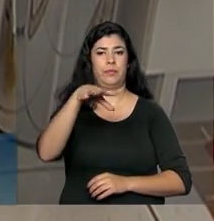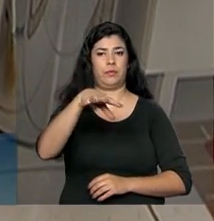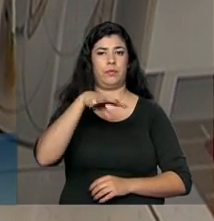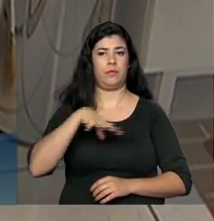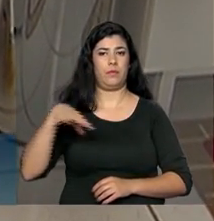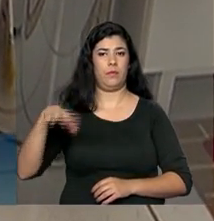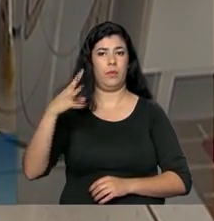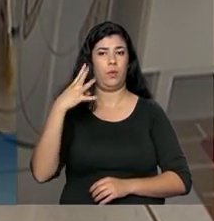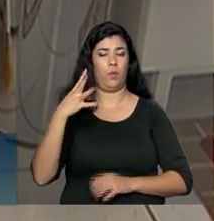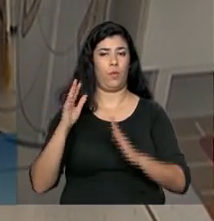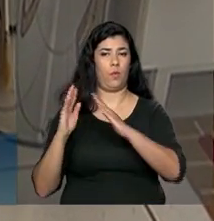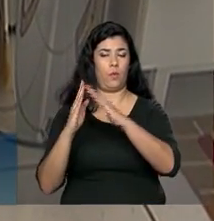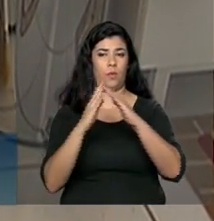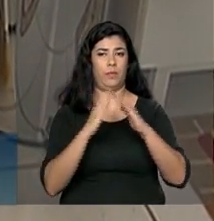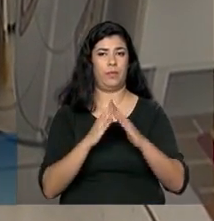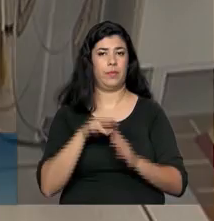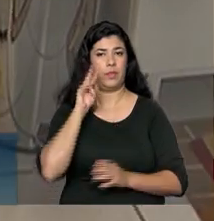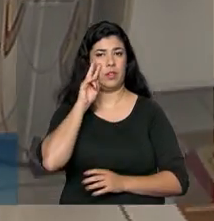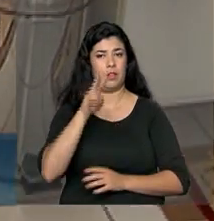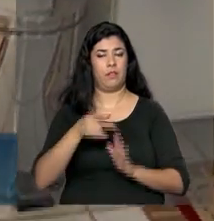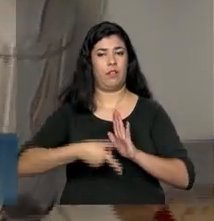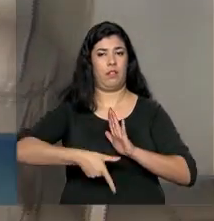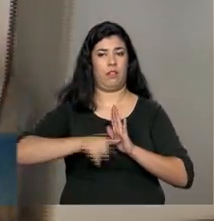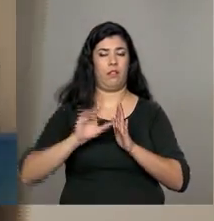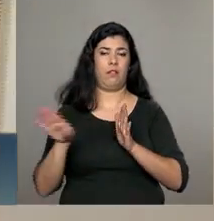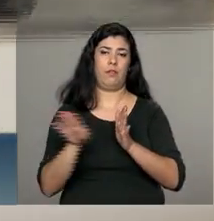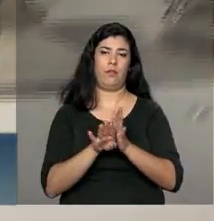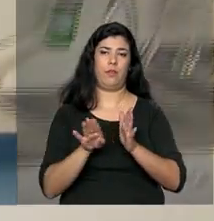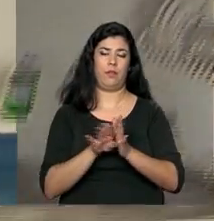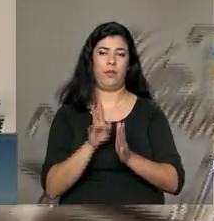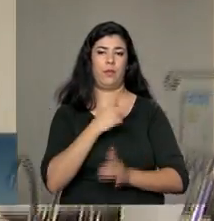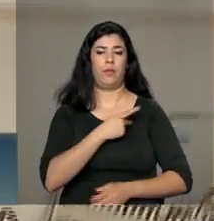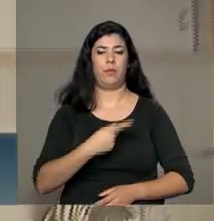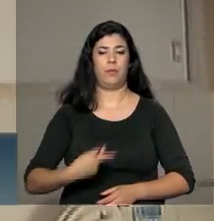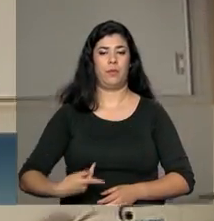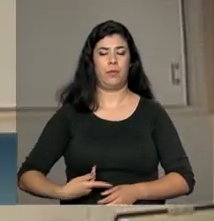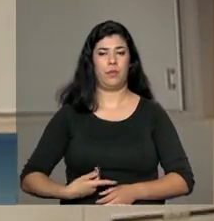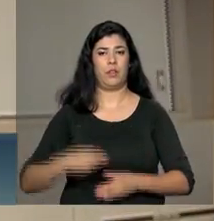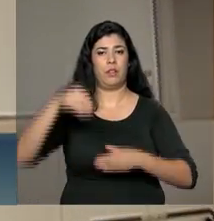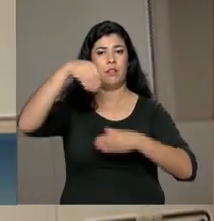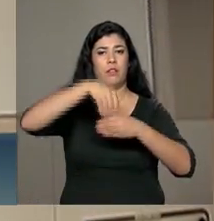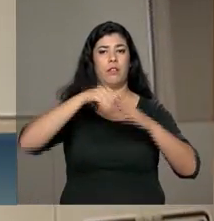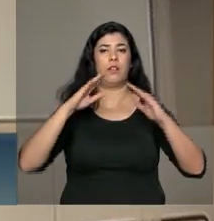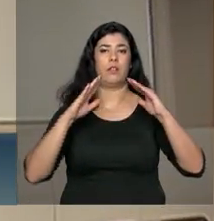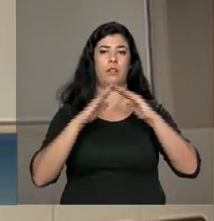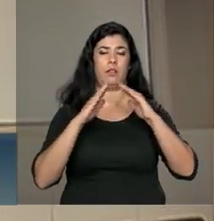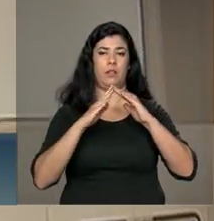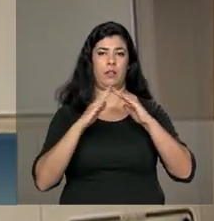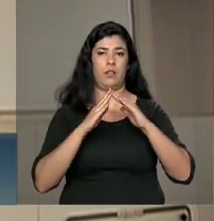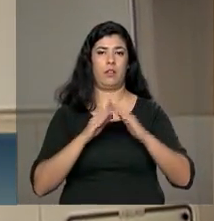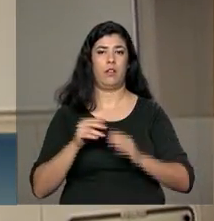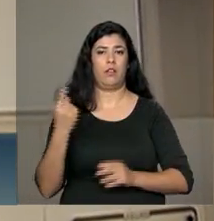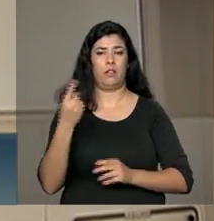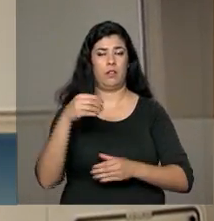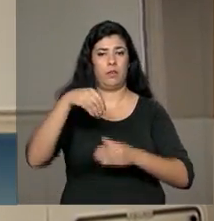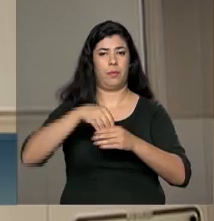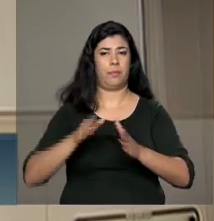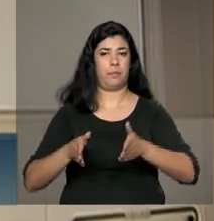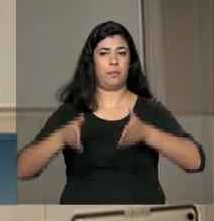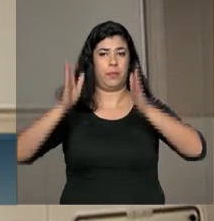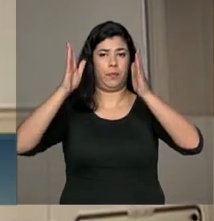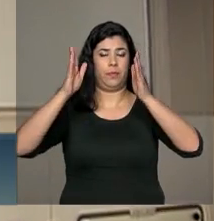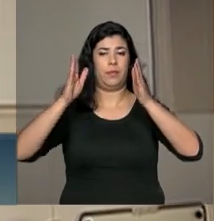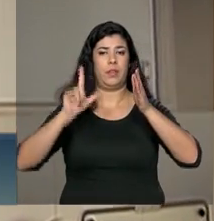imagens que foram feitas antes da chegada da presidenta Dilma Rousseff da parte interna dos apartamentos esse